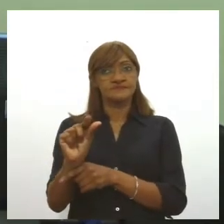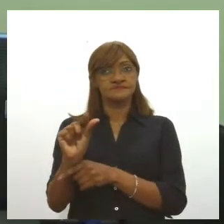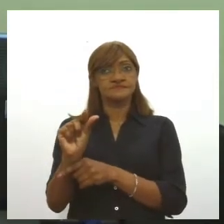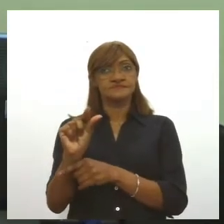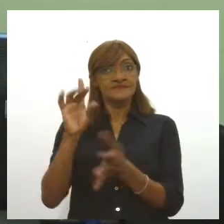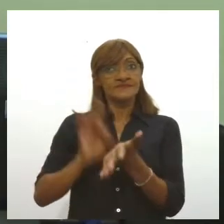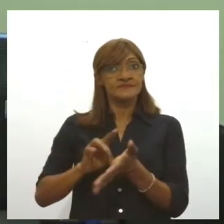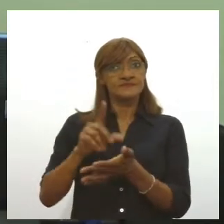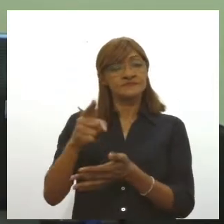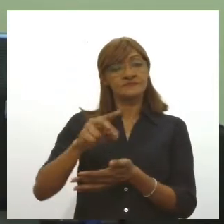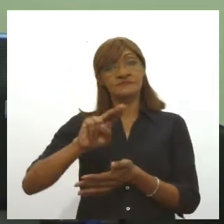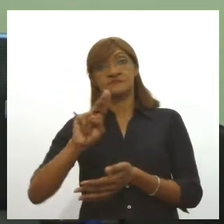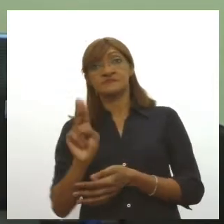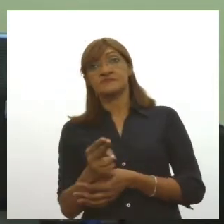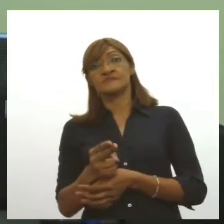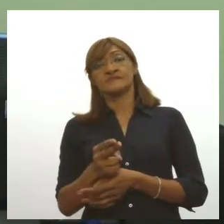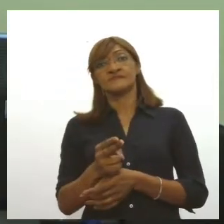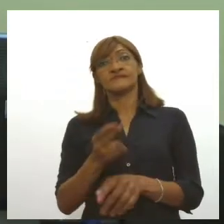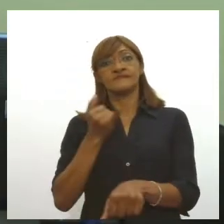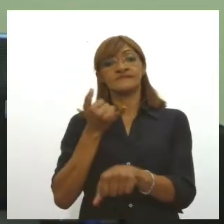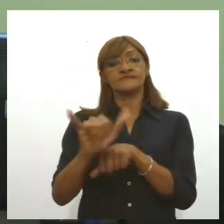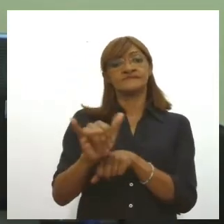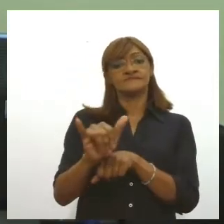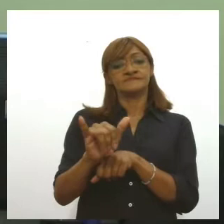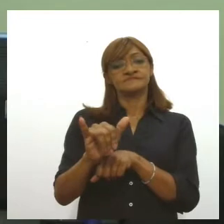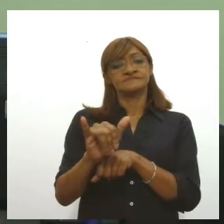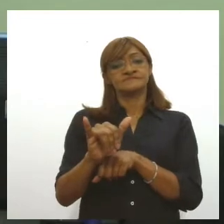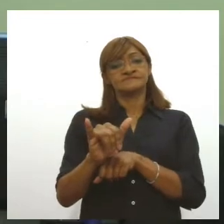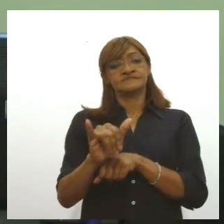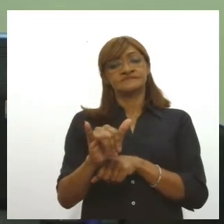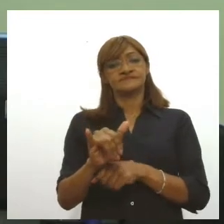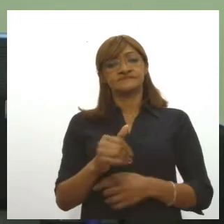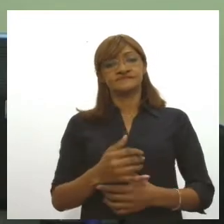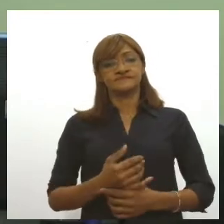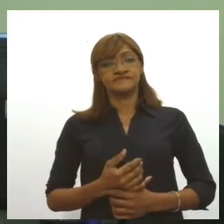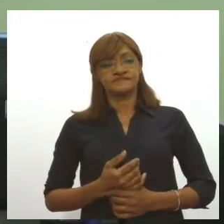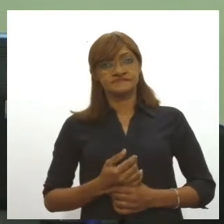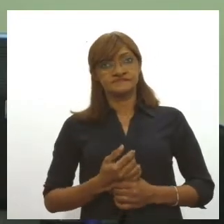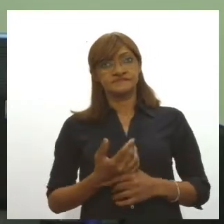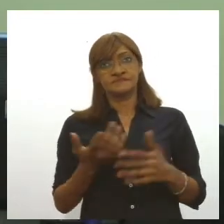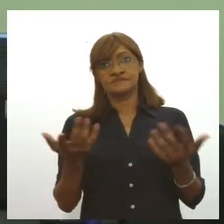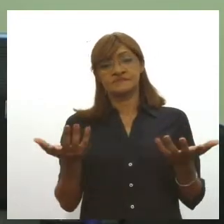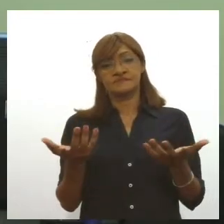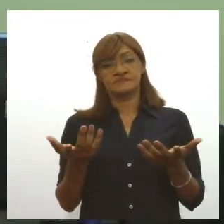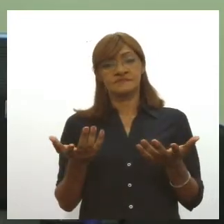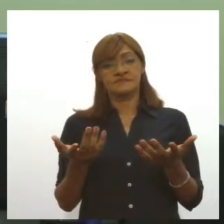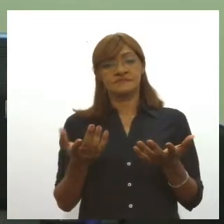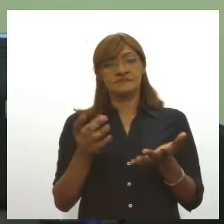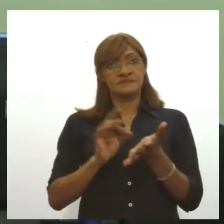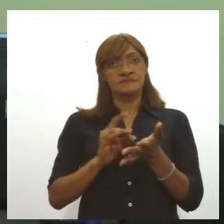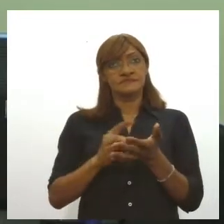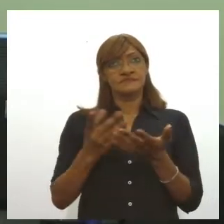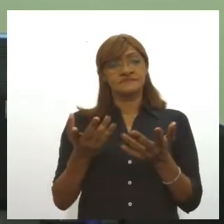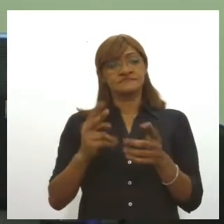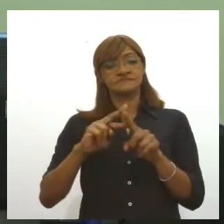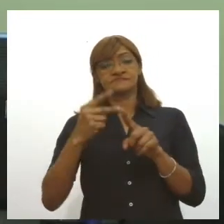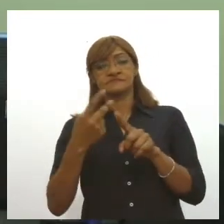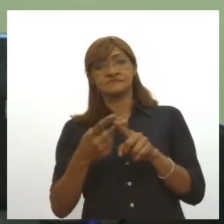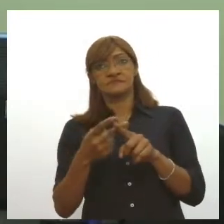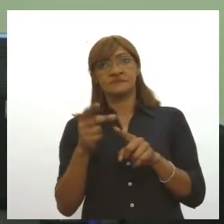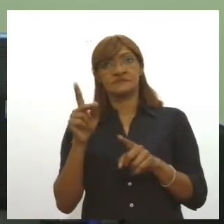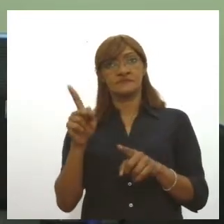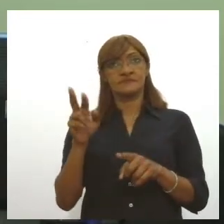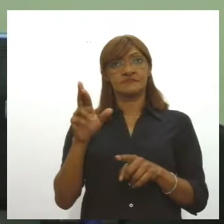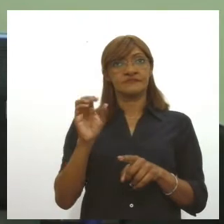realidade ou se o que está sendo alegado e ofertado como promoção é prática abusiva. O PROCON vai realizar